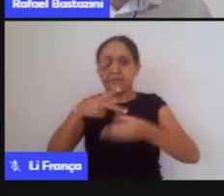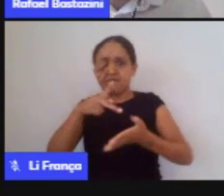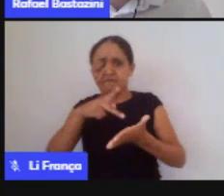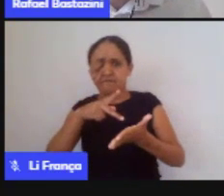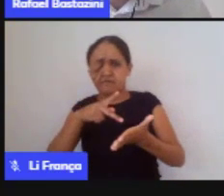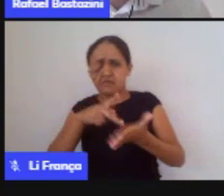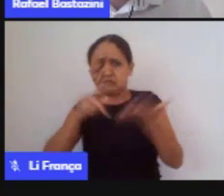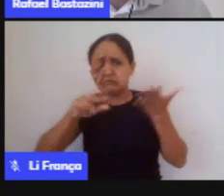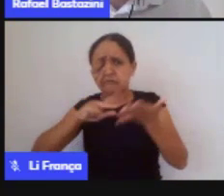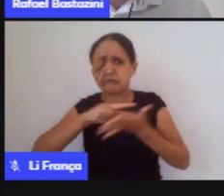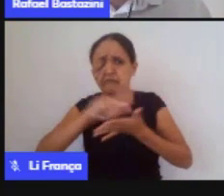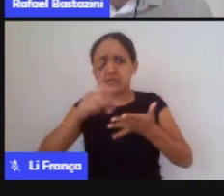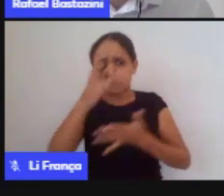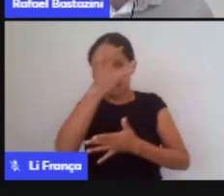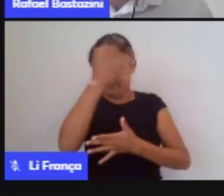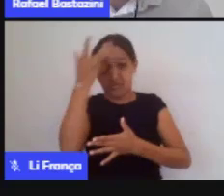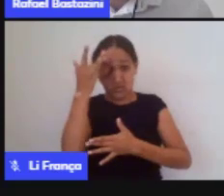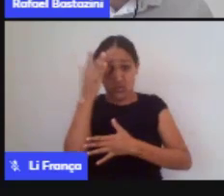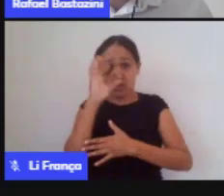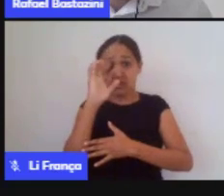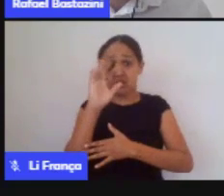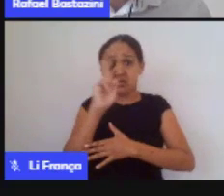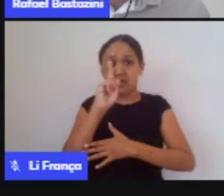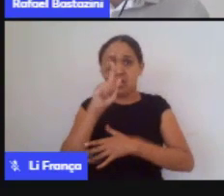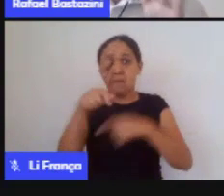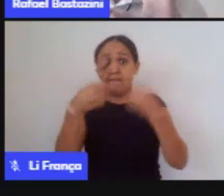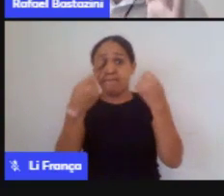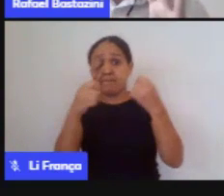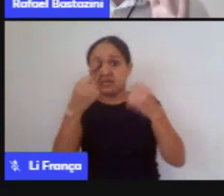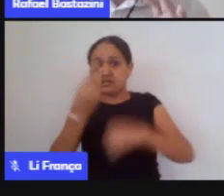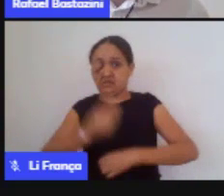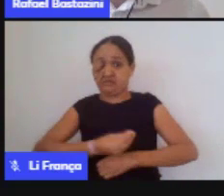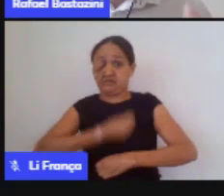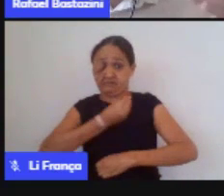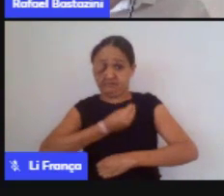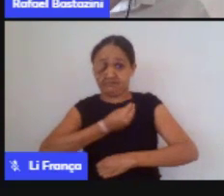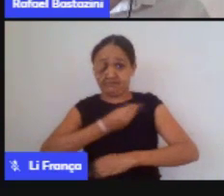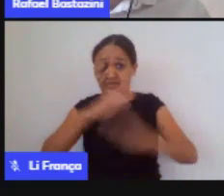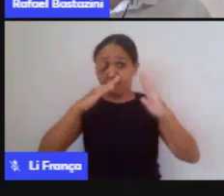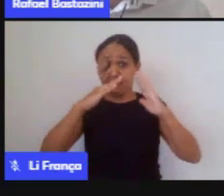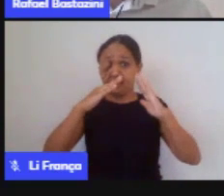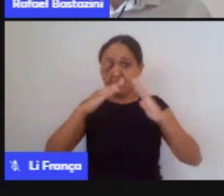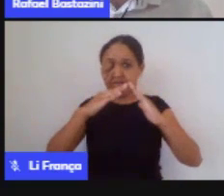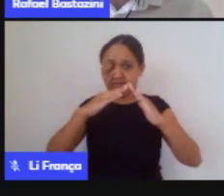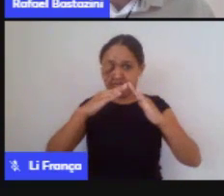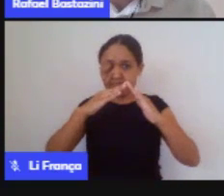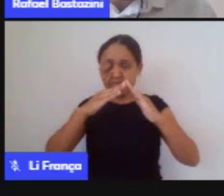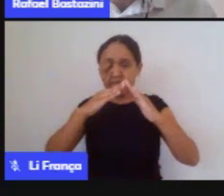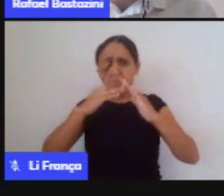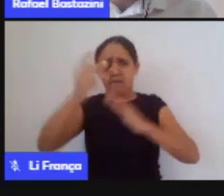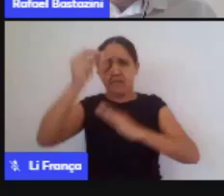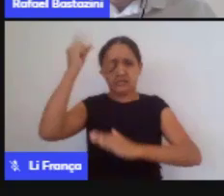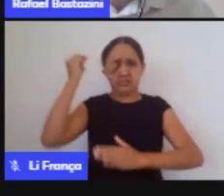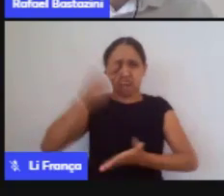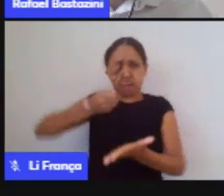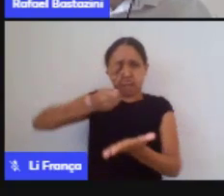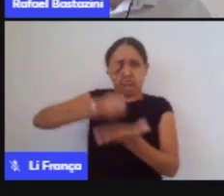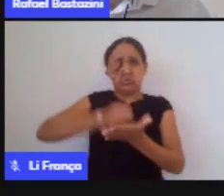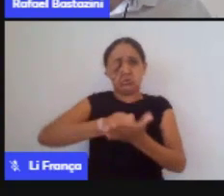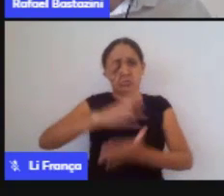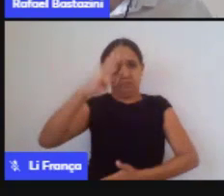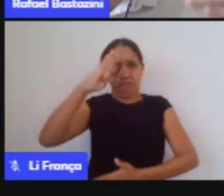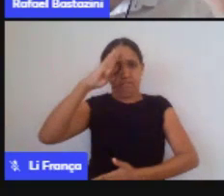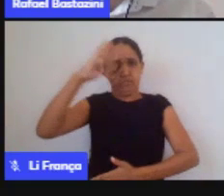contingente enorme de pessoas na cidade, elas precisavam morar. Nesse período, no período da ditadura militar, a gente teve